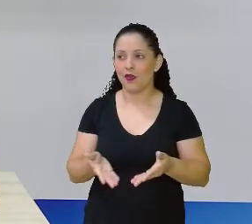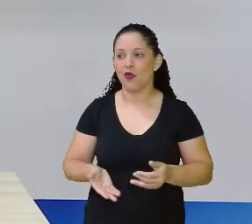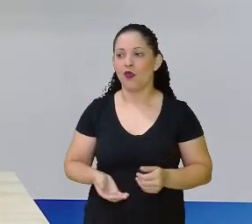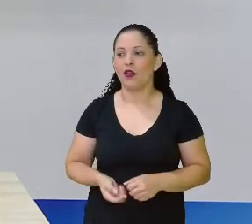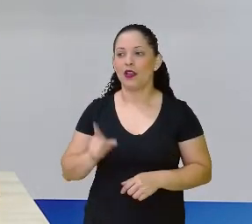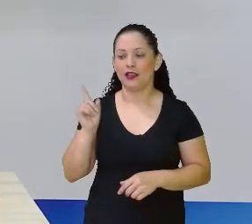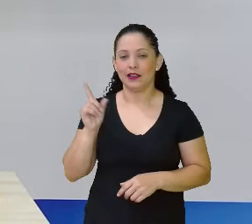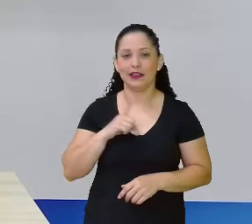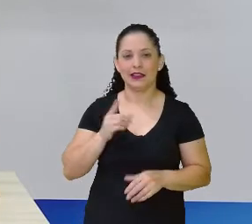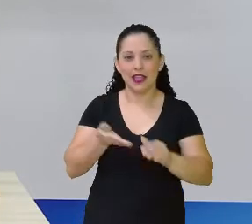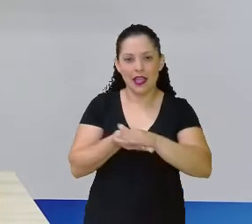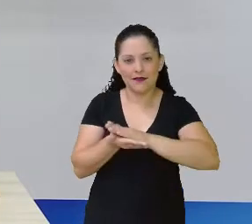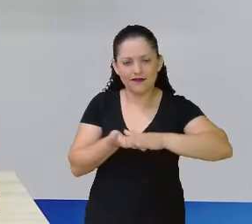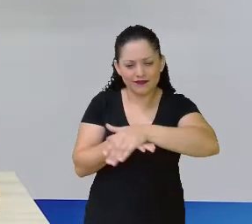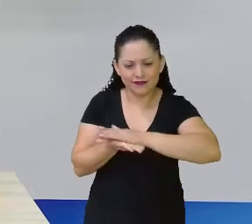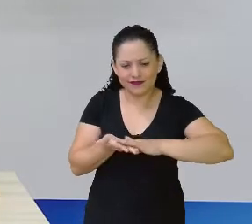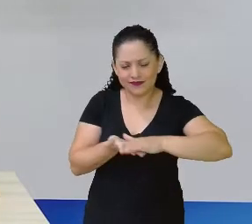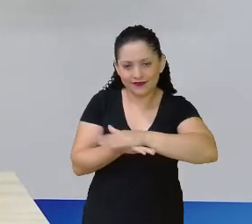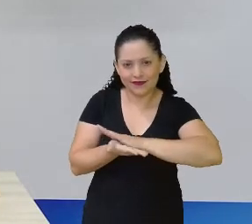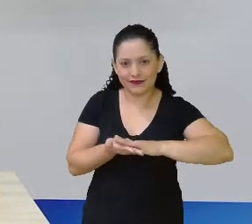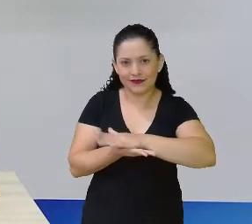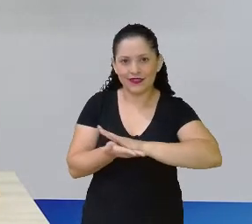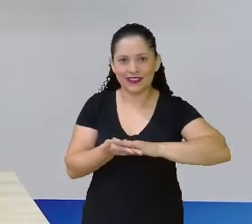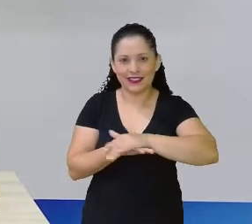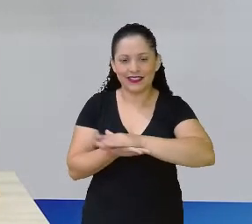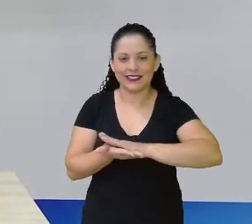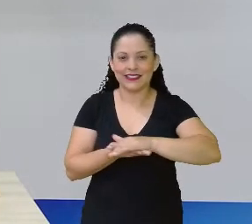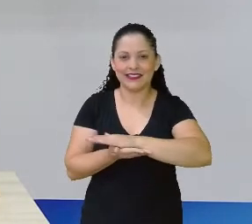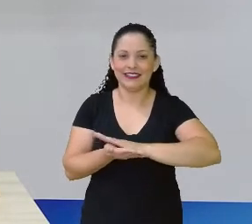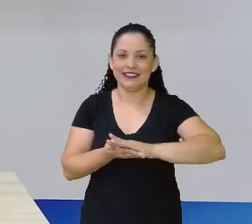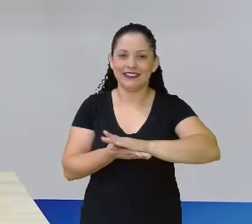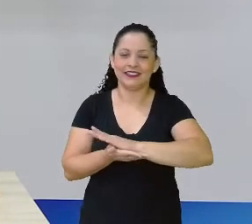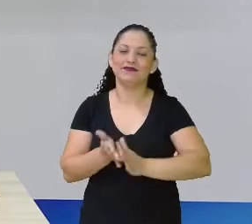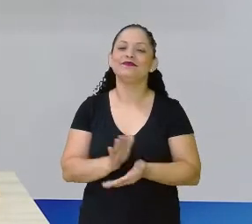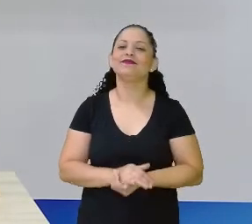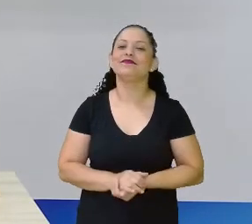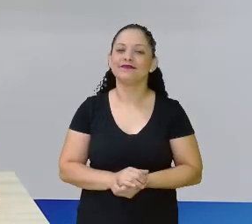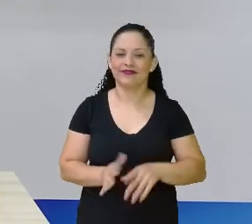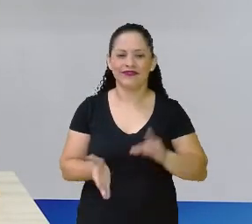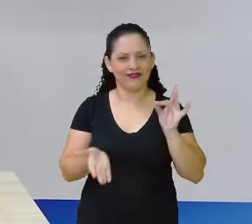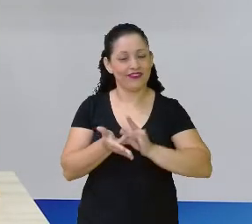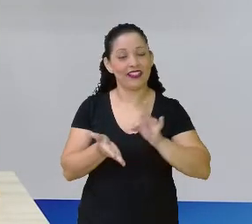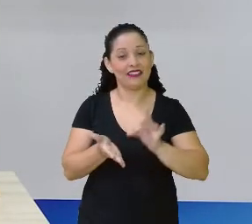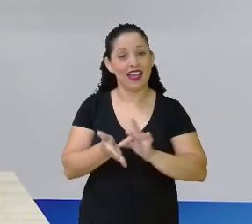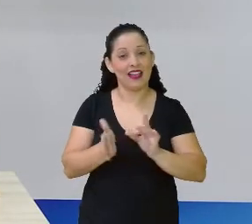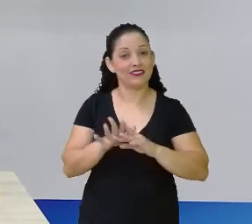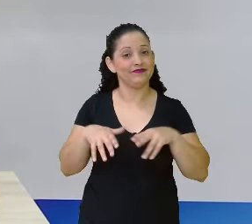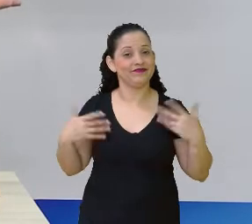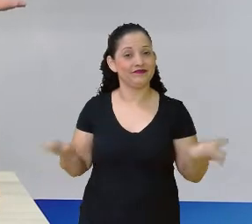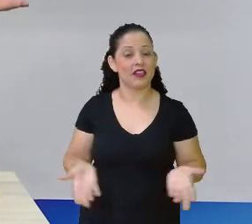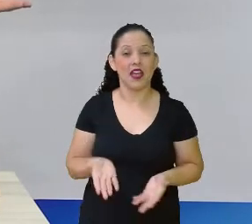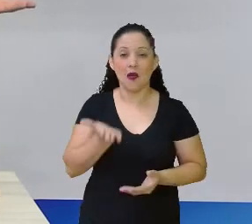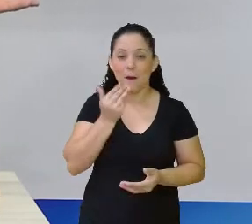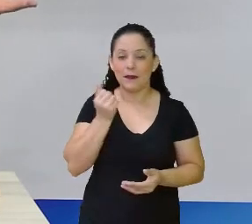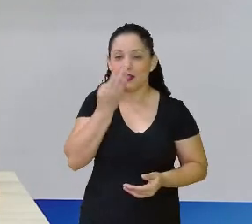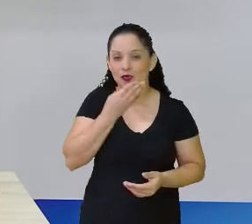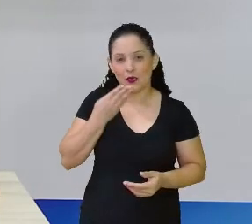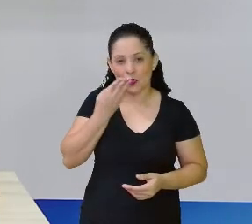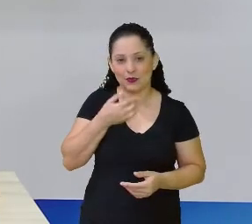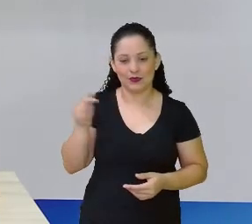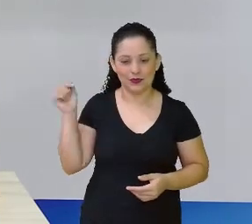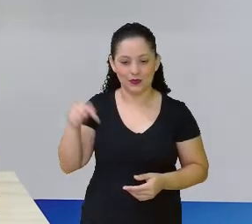Vocês acreditam? Nem eu mesma acredito. Infelizmente eu não trouxe a jujuba